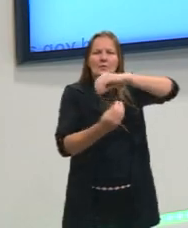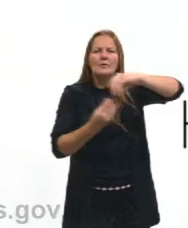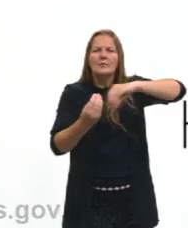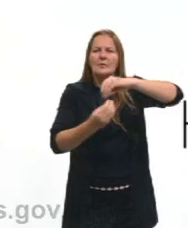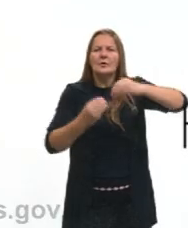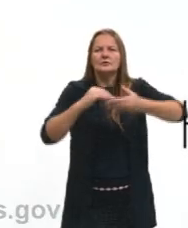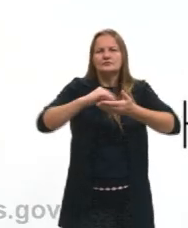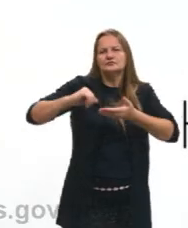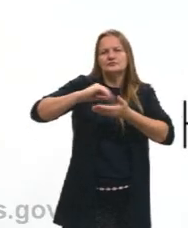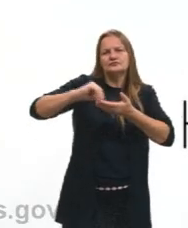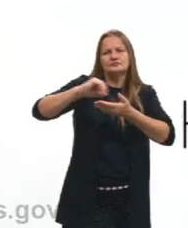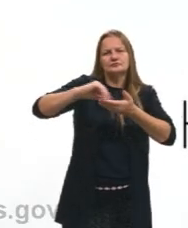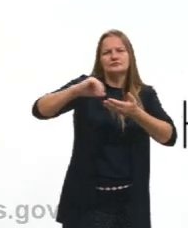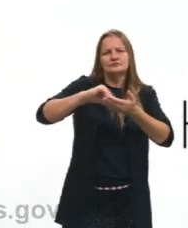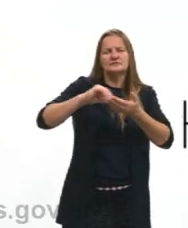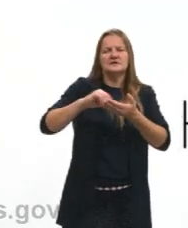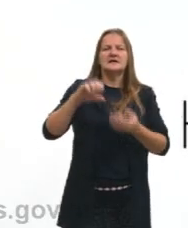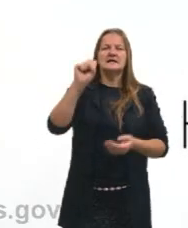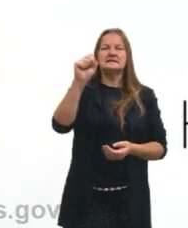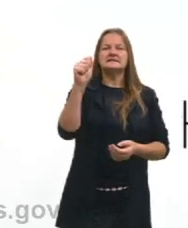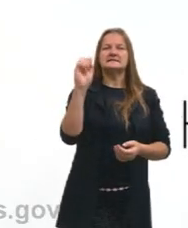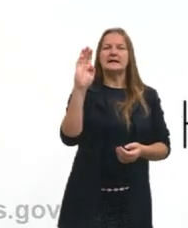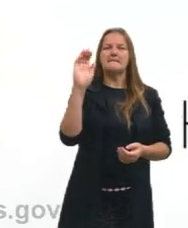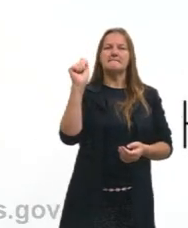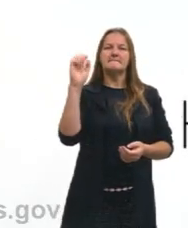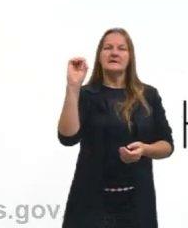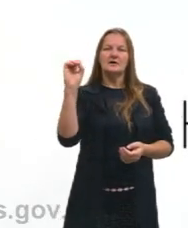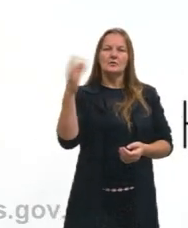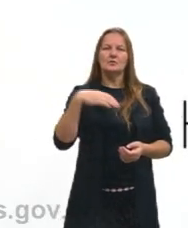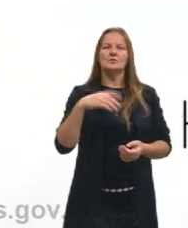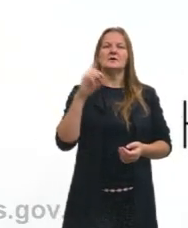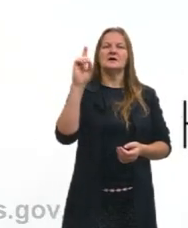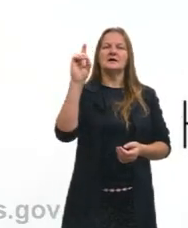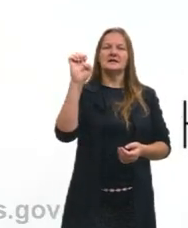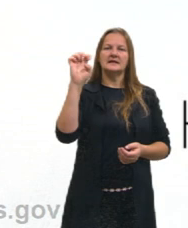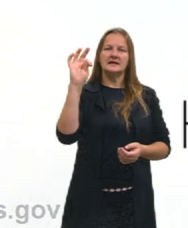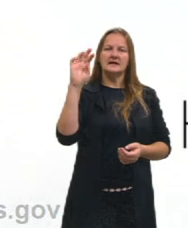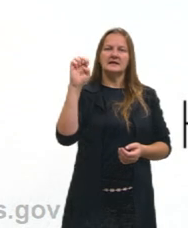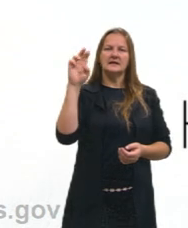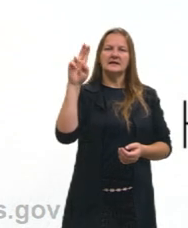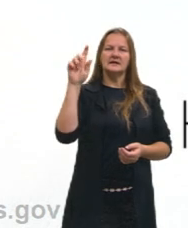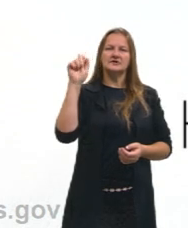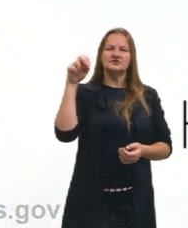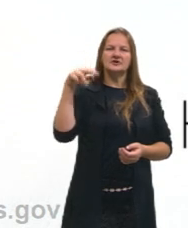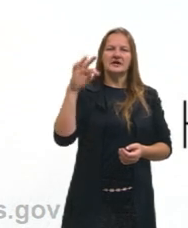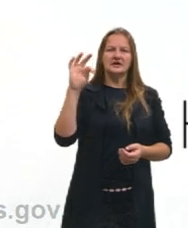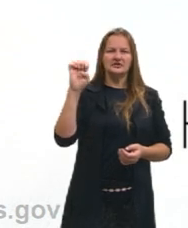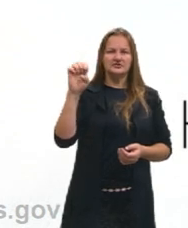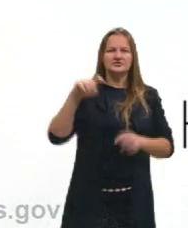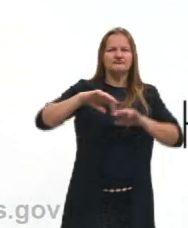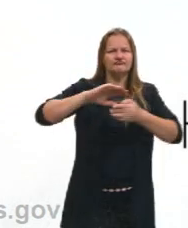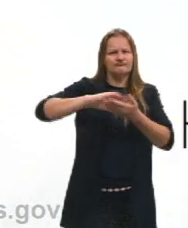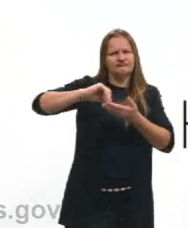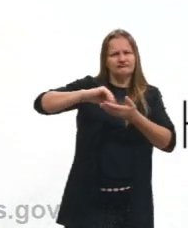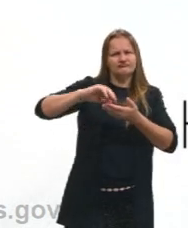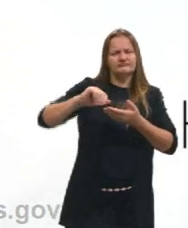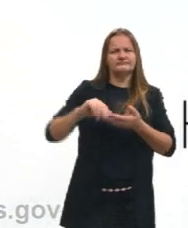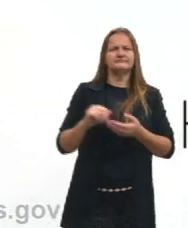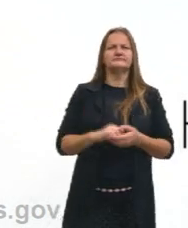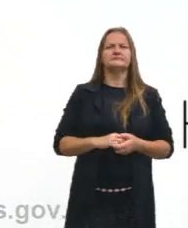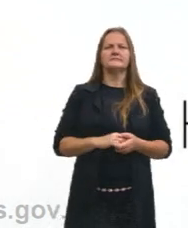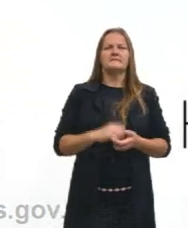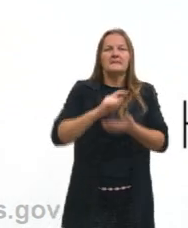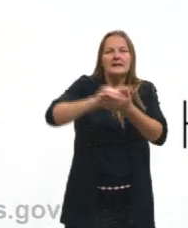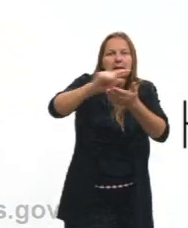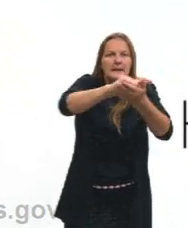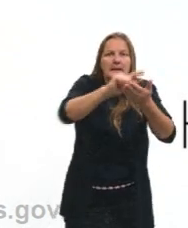removem gorduras né o sabão detergente eles têm o PH 12 tá que tem essa característica e de